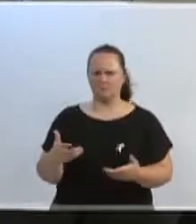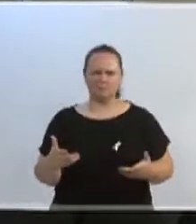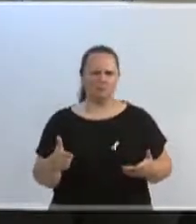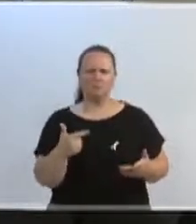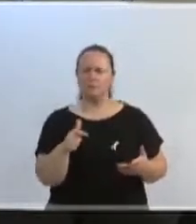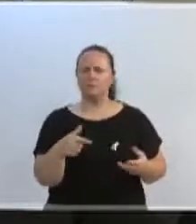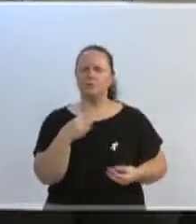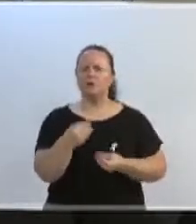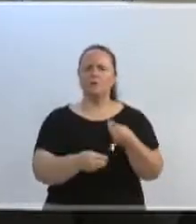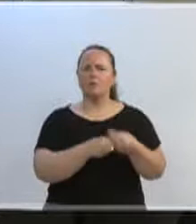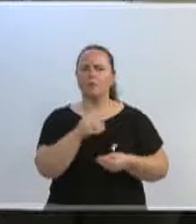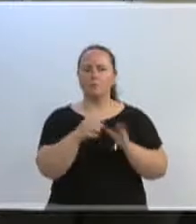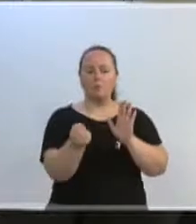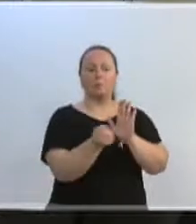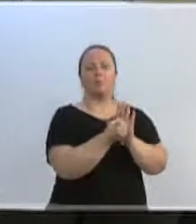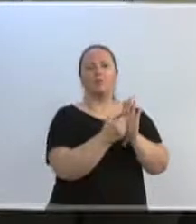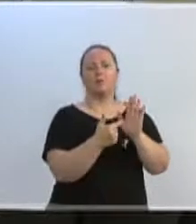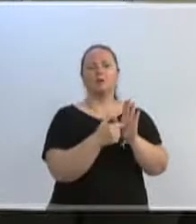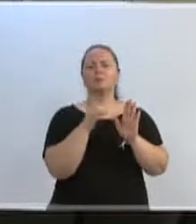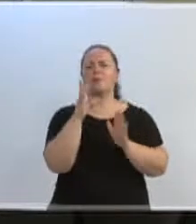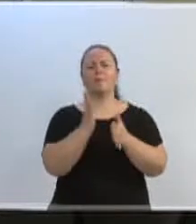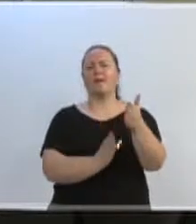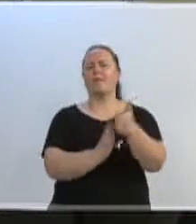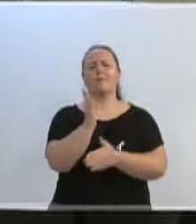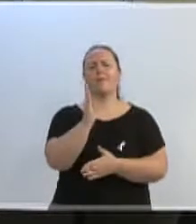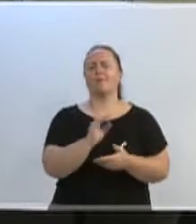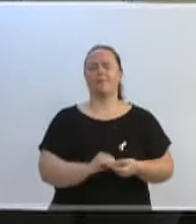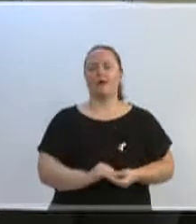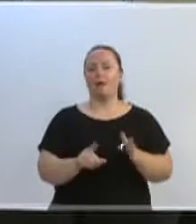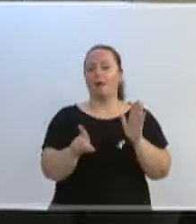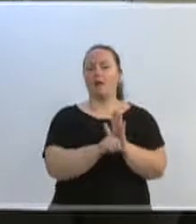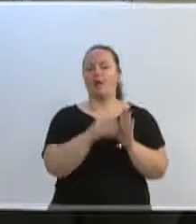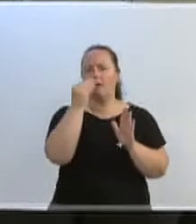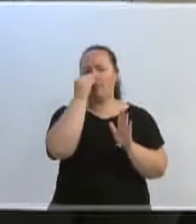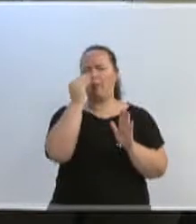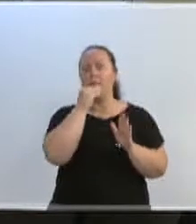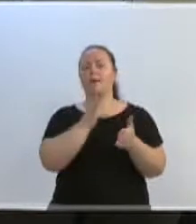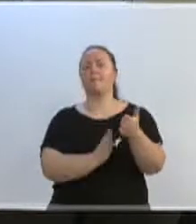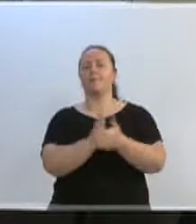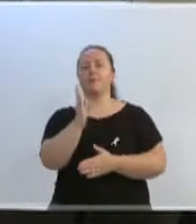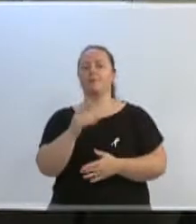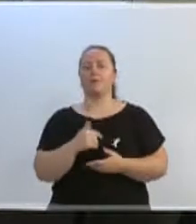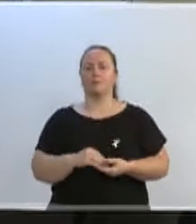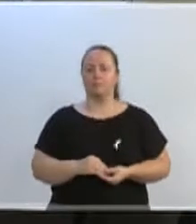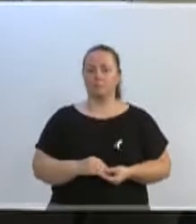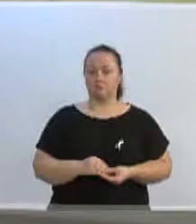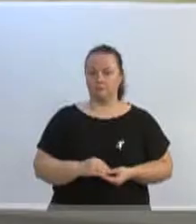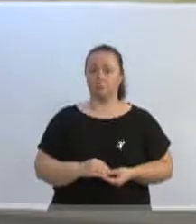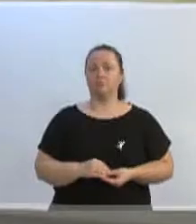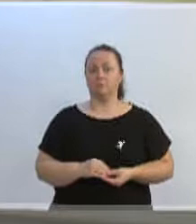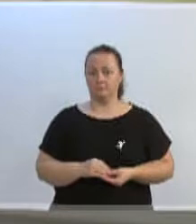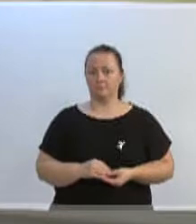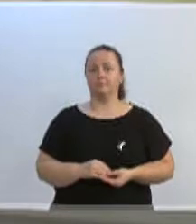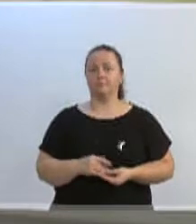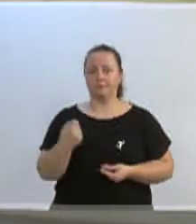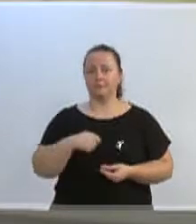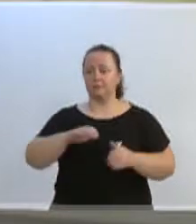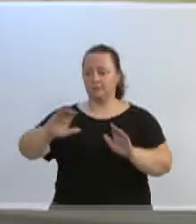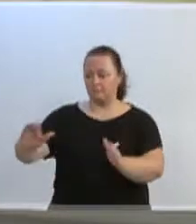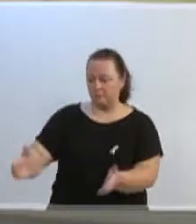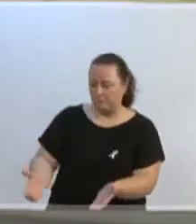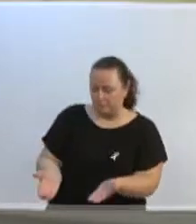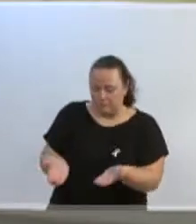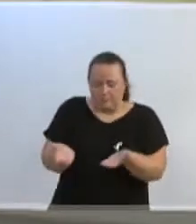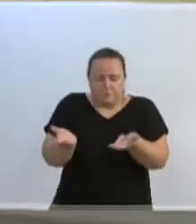que tem o selo? É só para passar, só para dizer que tem? Então alguém me pegaria no colo, eu subiria umas escadas para ter um banco reservado para mim